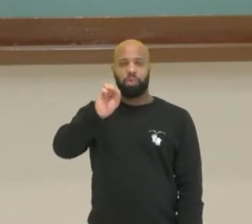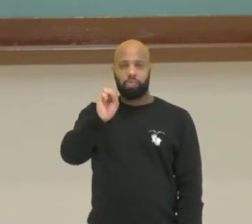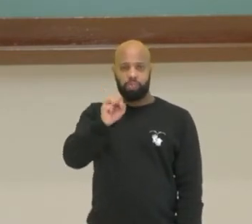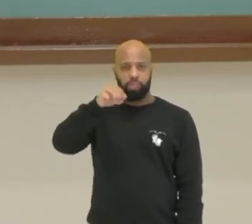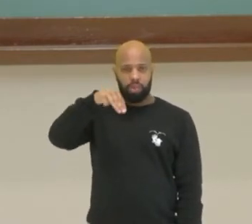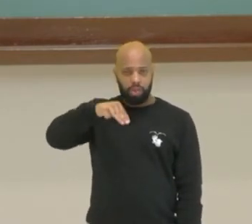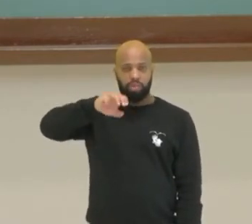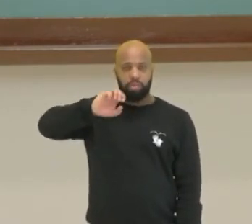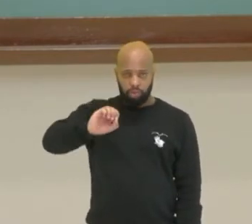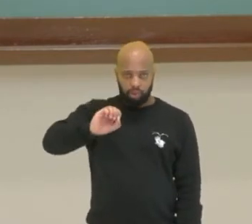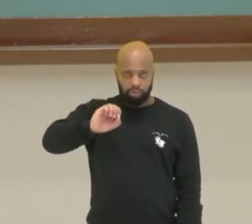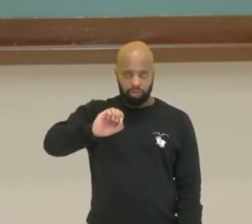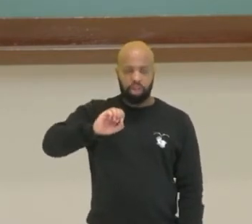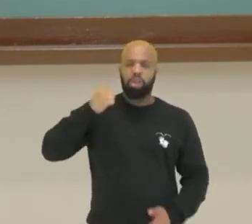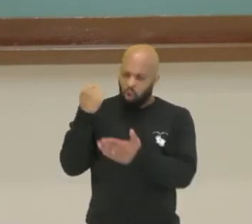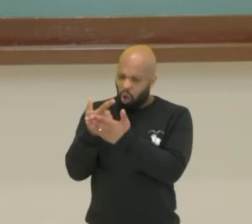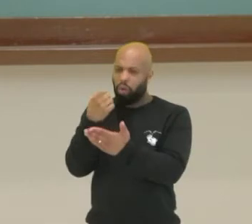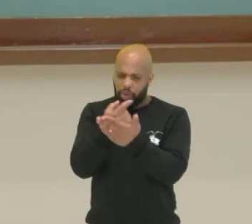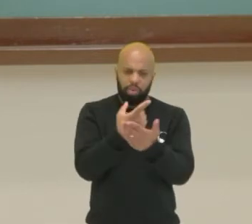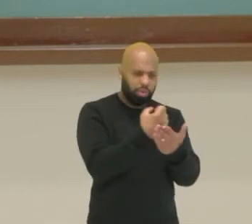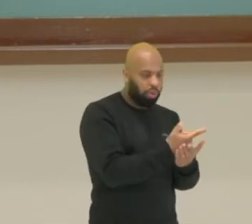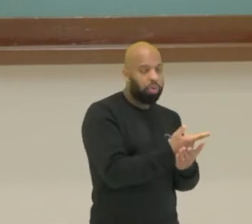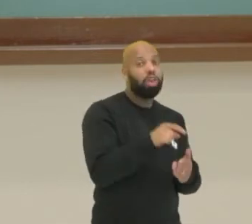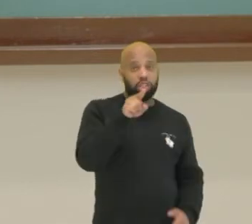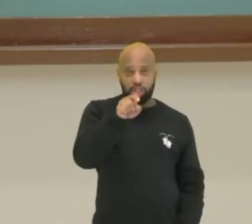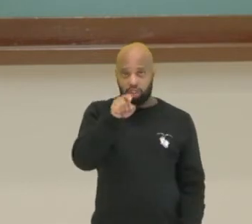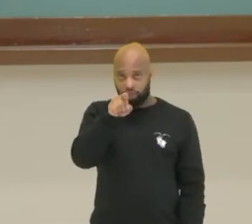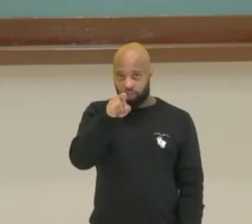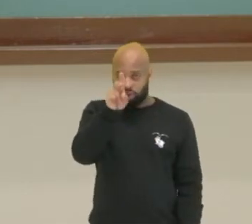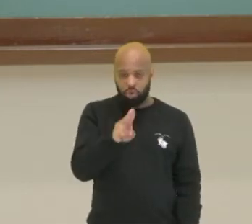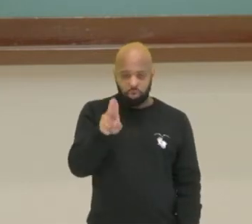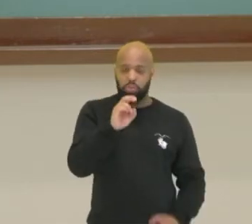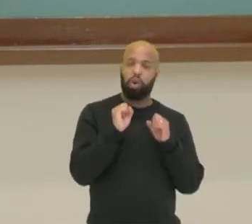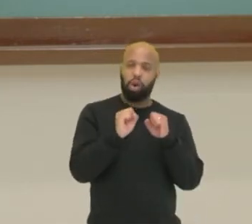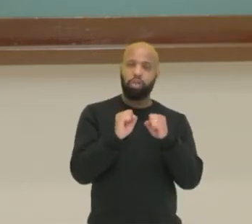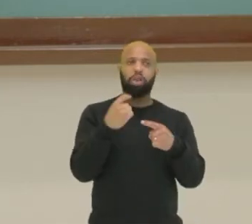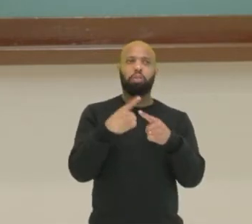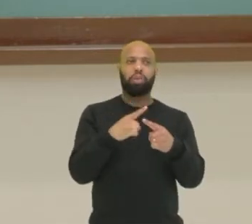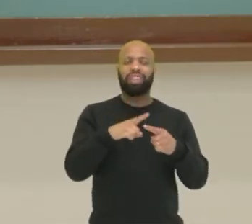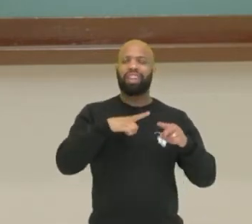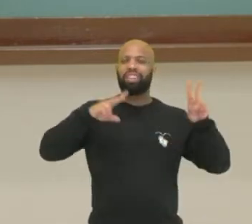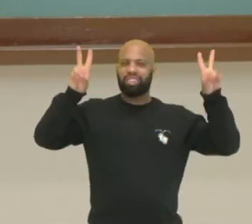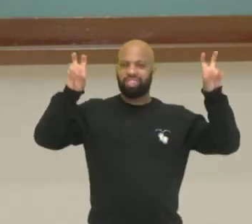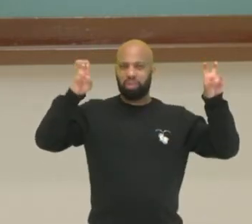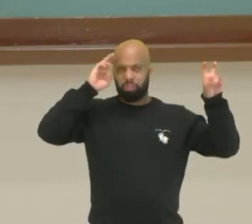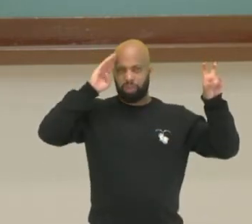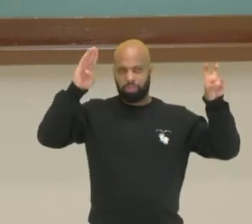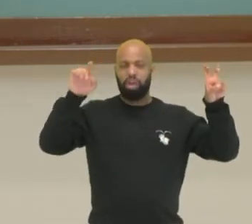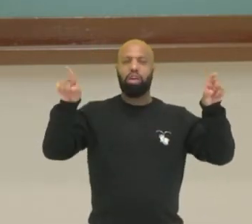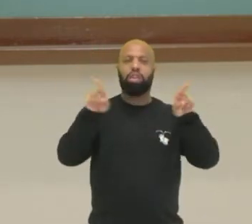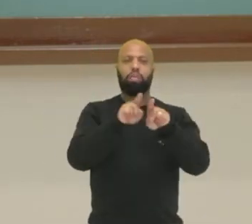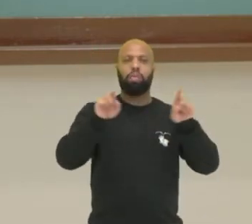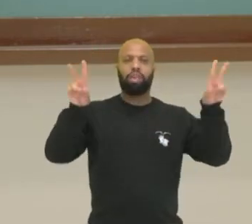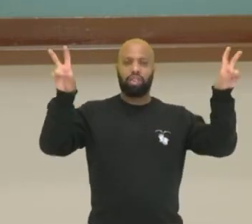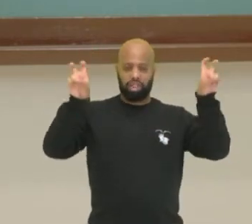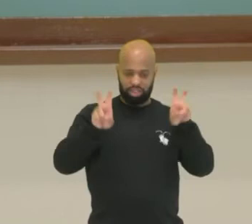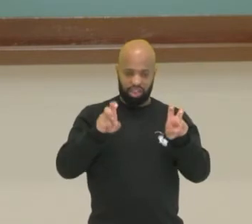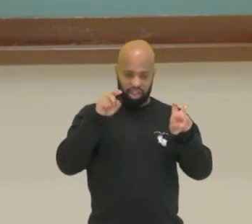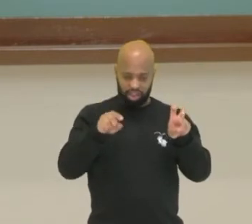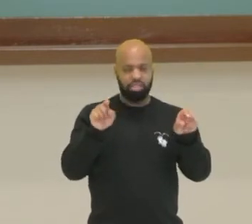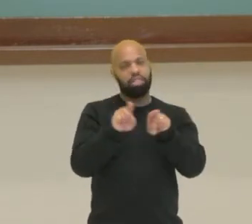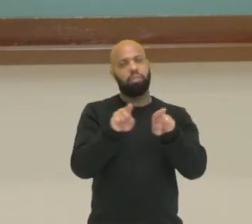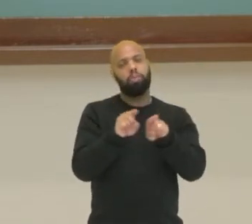né? De acordo com esse enunciado, né? Porque se a gente analisa ali o título e o subtítulo, a gente pensa mesmo em consumismo, né?